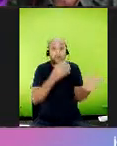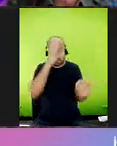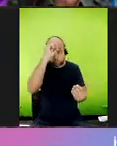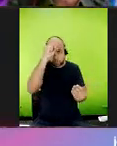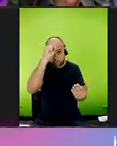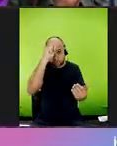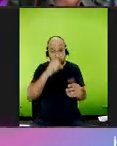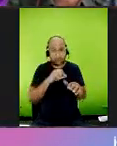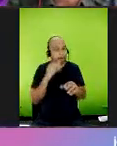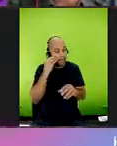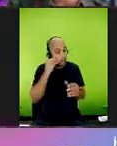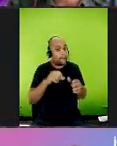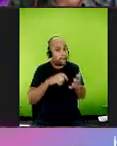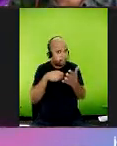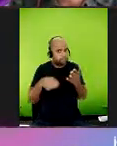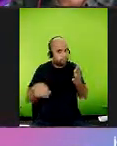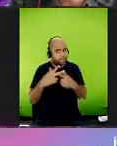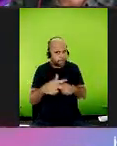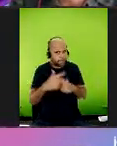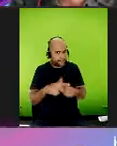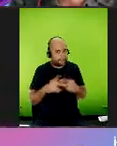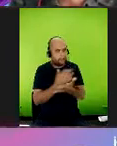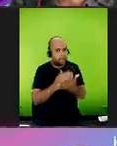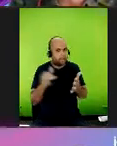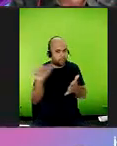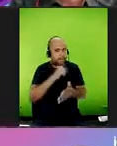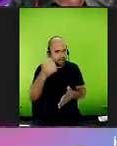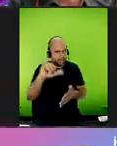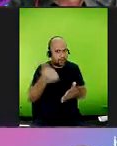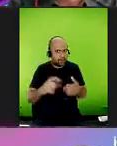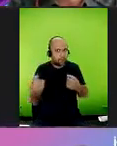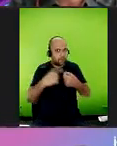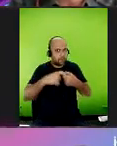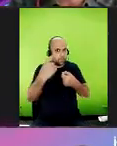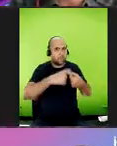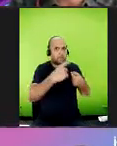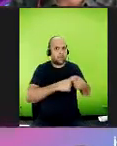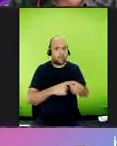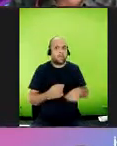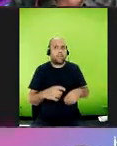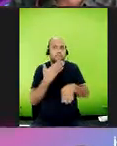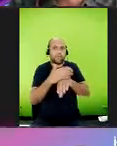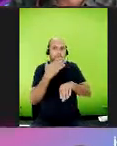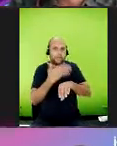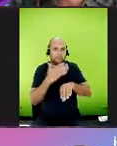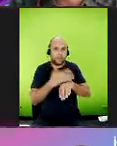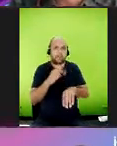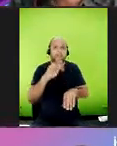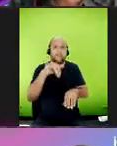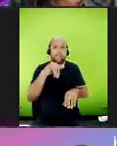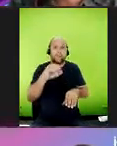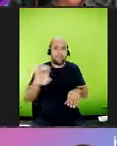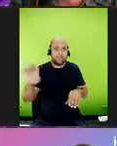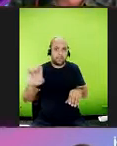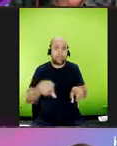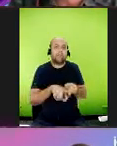a gente vai lançar ele brevemente a gente tá entendendo tá ajudando parceiro para estágio e trainee companhia de talentos